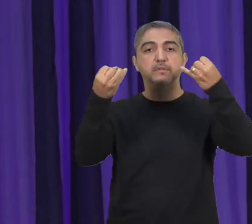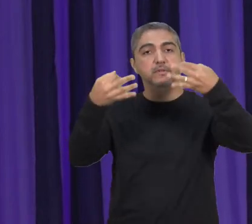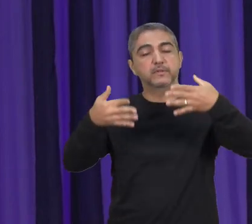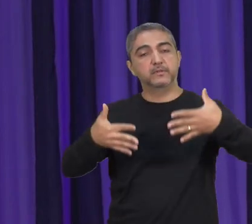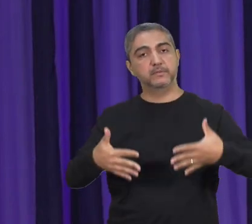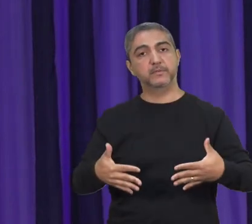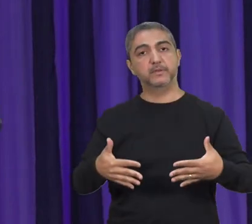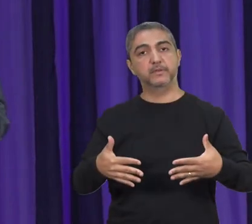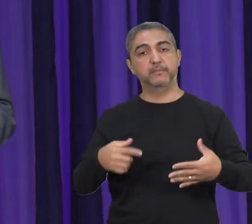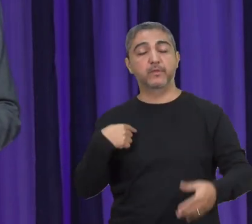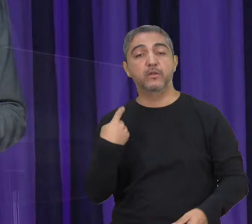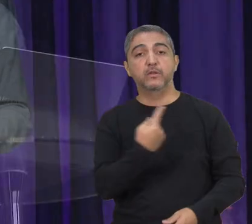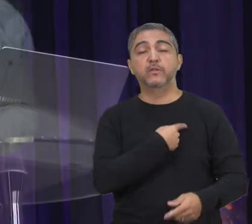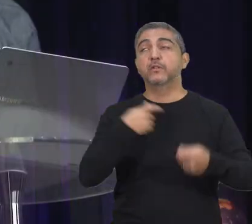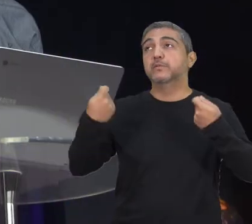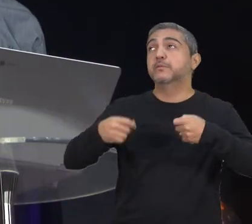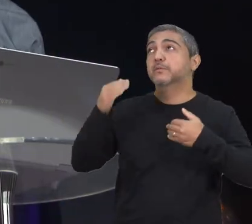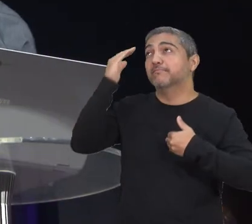graças ao Senhor,